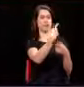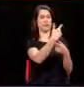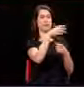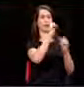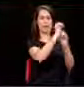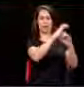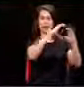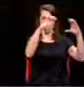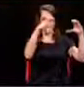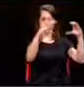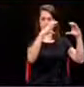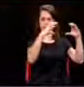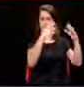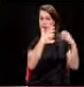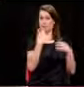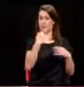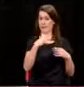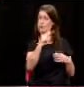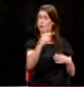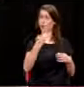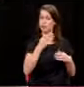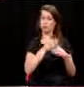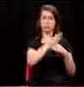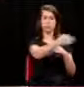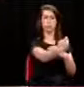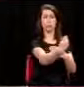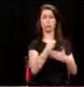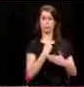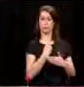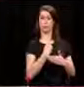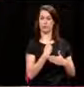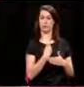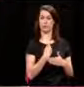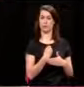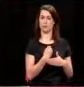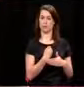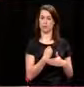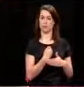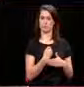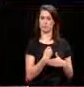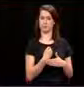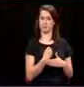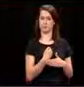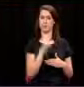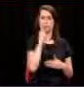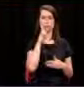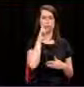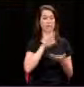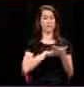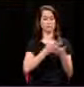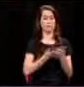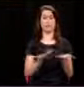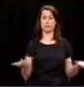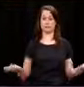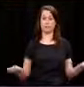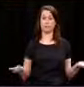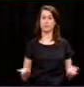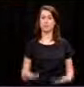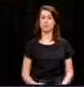Sim, a comunicação é bidirecional. Bidirecional, ou seja, isto quer dizer, e sabemos que existem muitas pessoas, se calhar